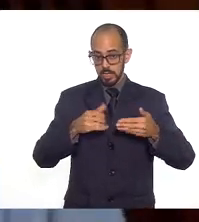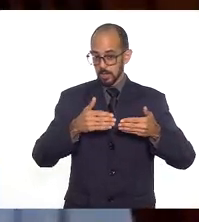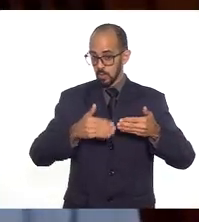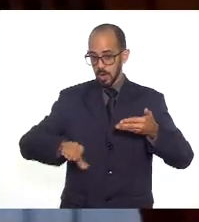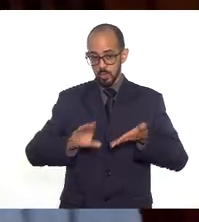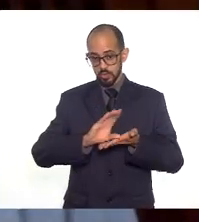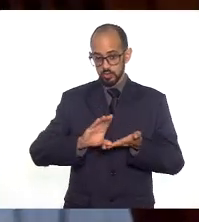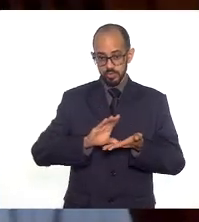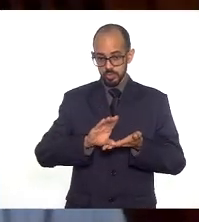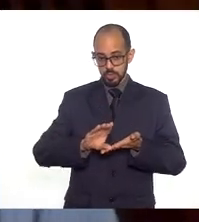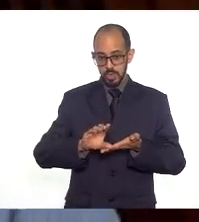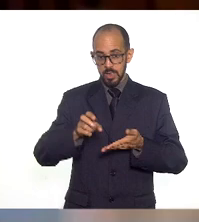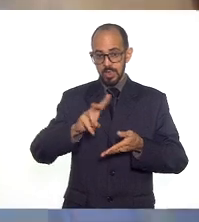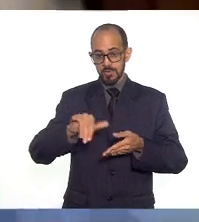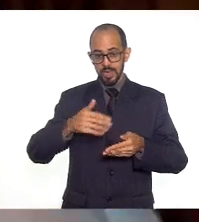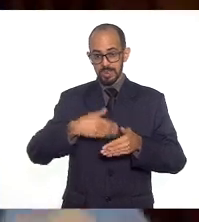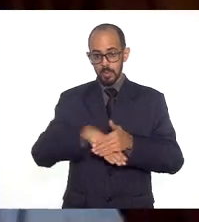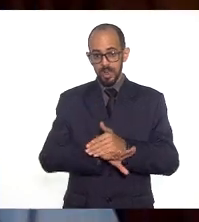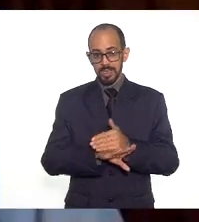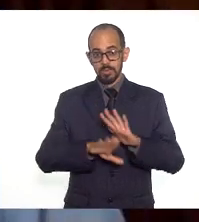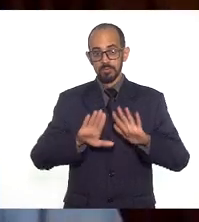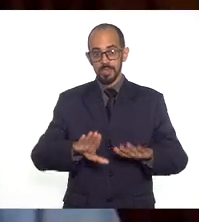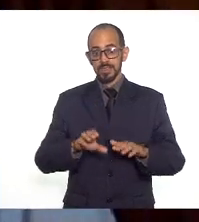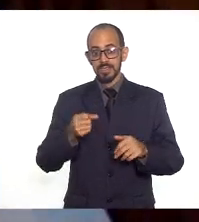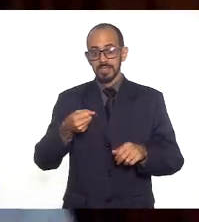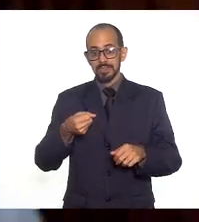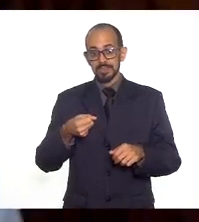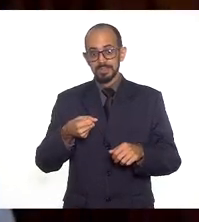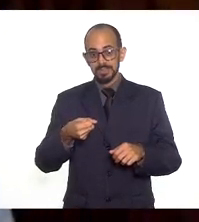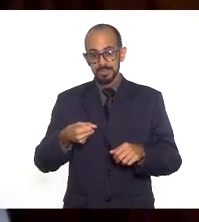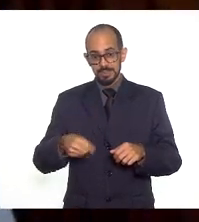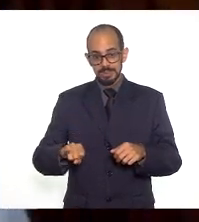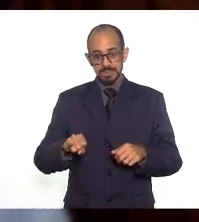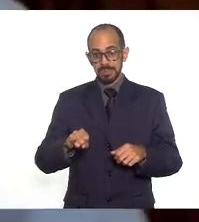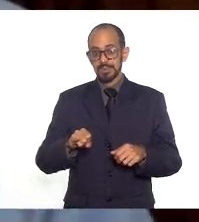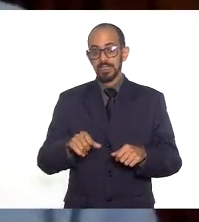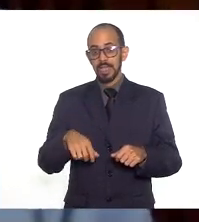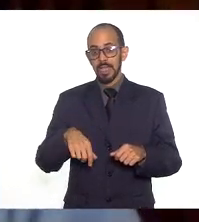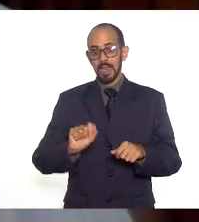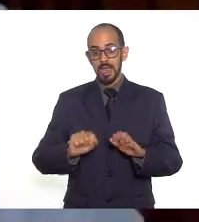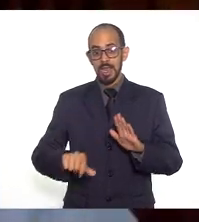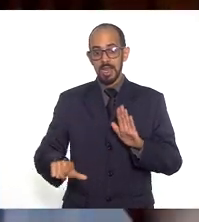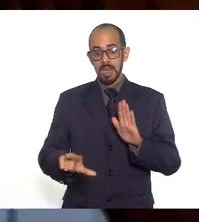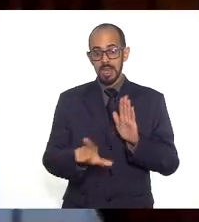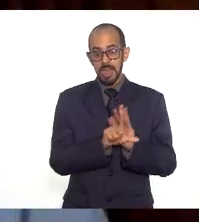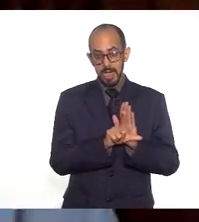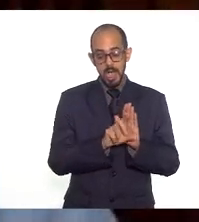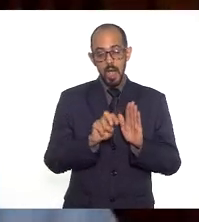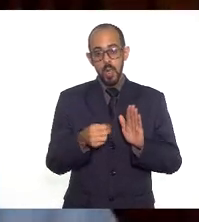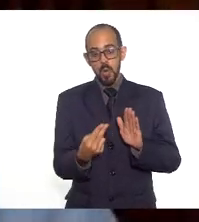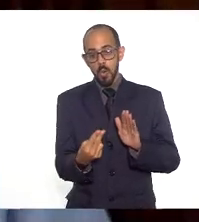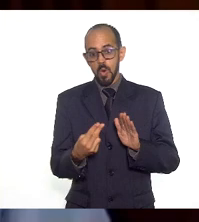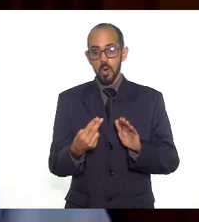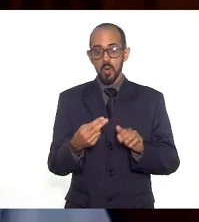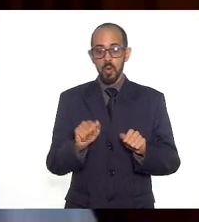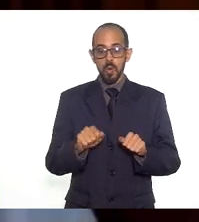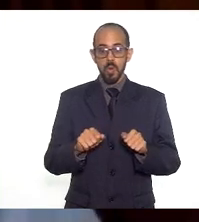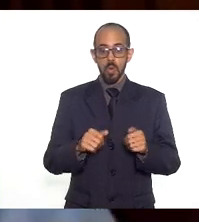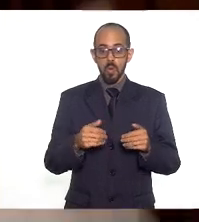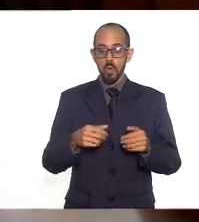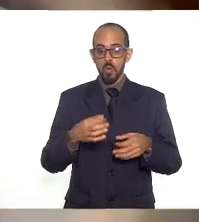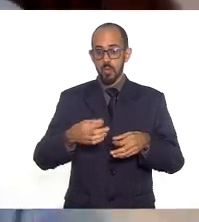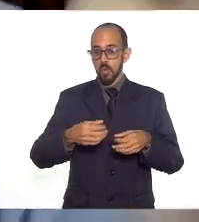não está escrito em lugar nenhum se o parecer é pela legalidade ou pela injuridicidade ou pela ilegalidade. O que acontece, por exemplo, deve